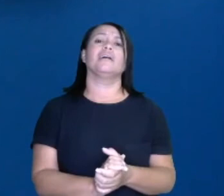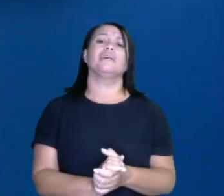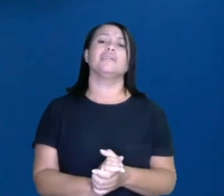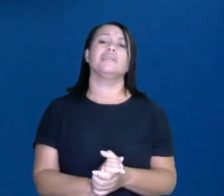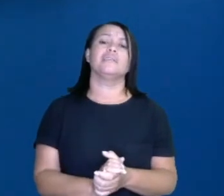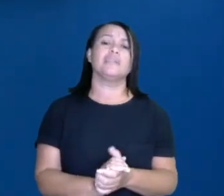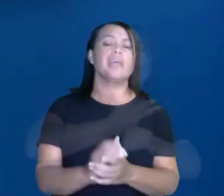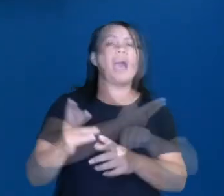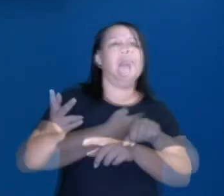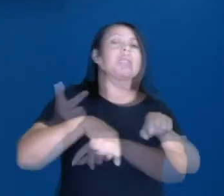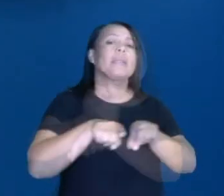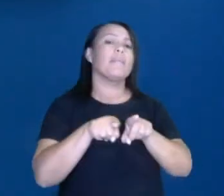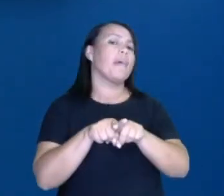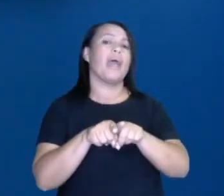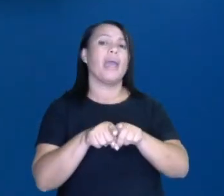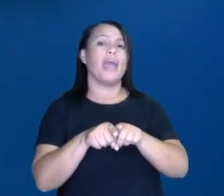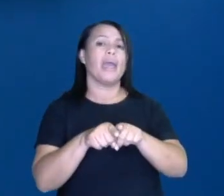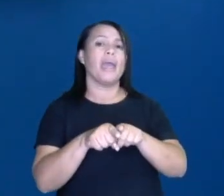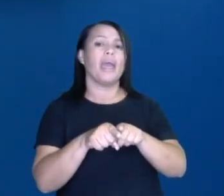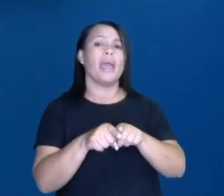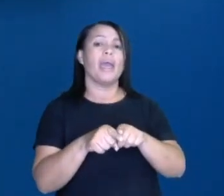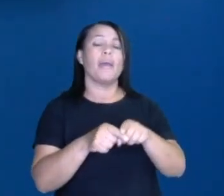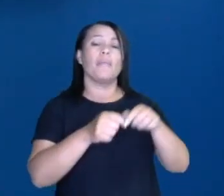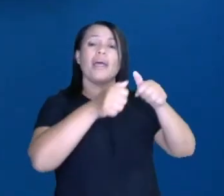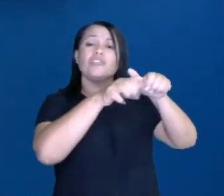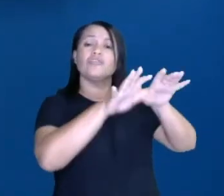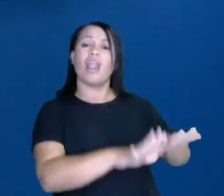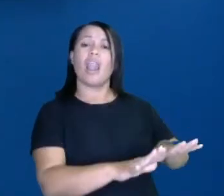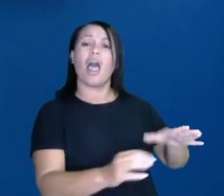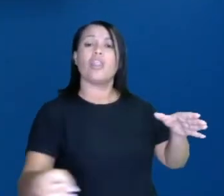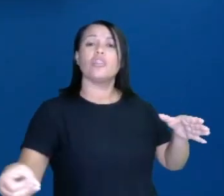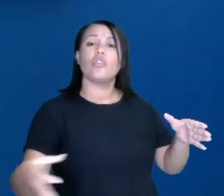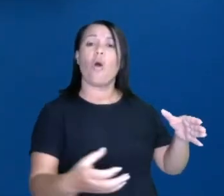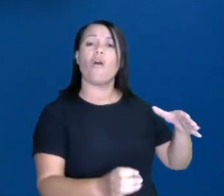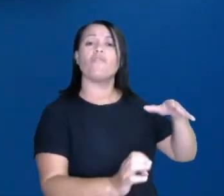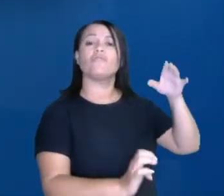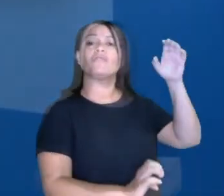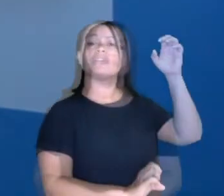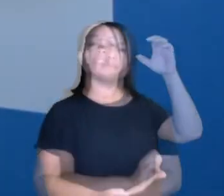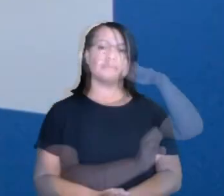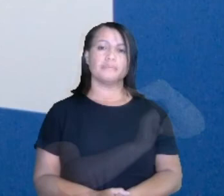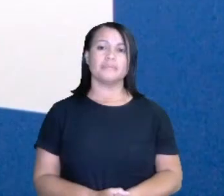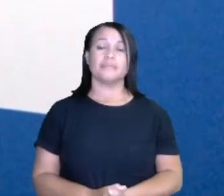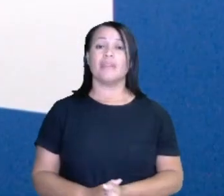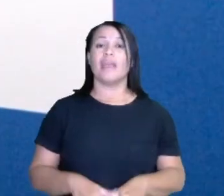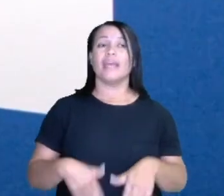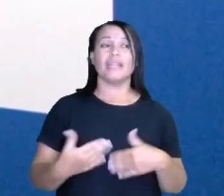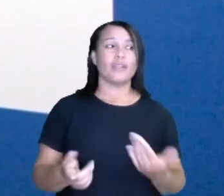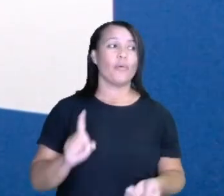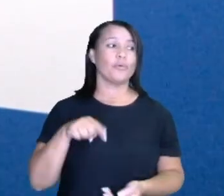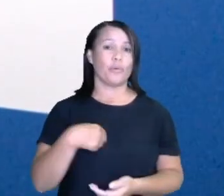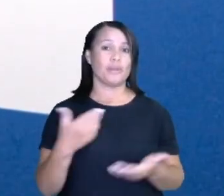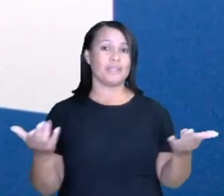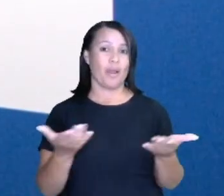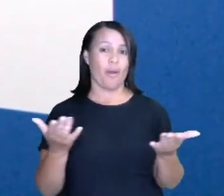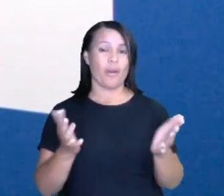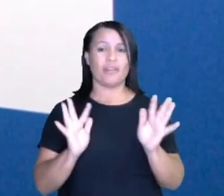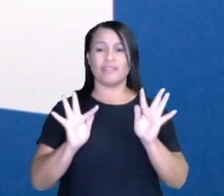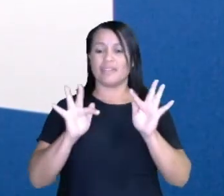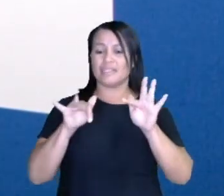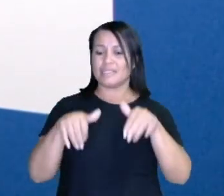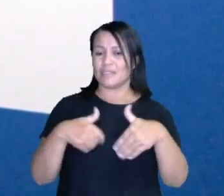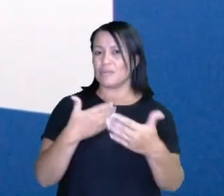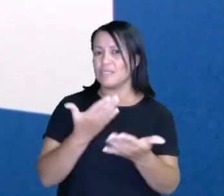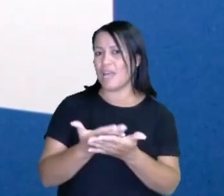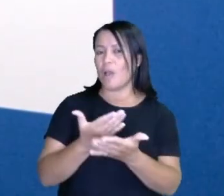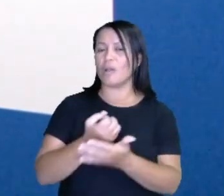a procura por instalação de novas indústrias e algumas outras coisas. Aqui a gente encerra a